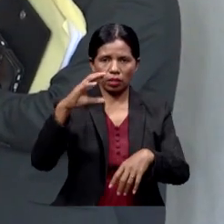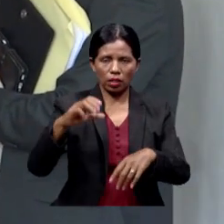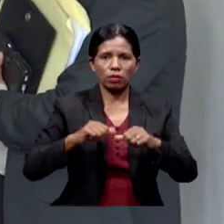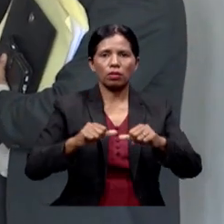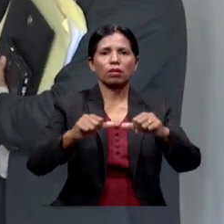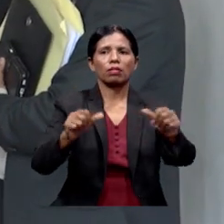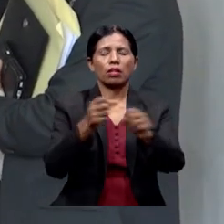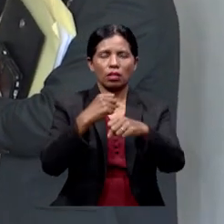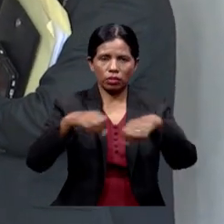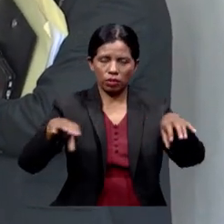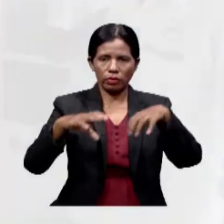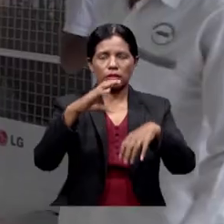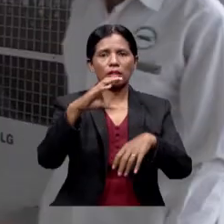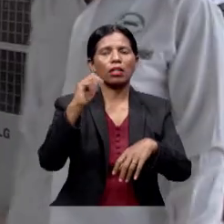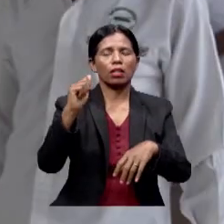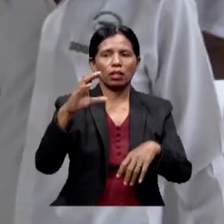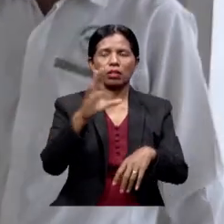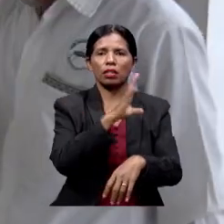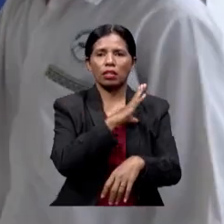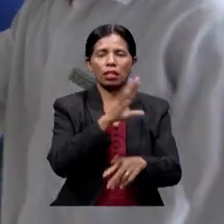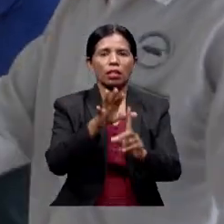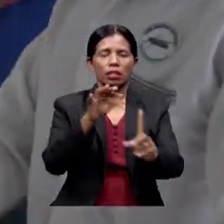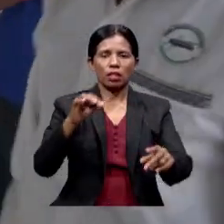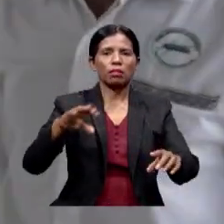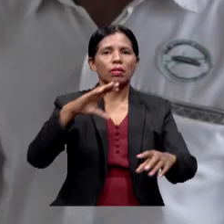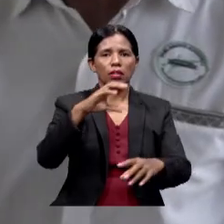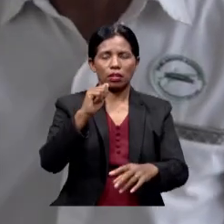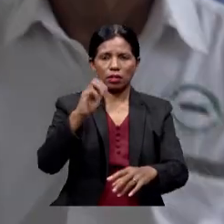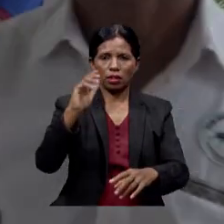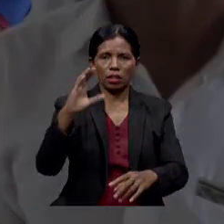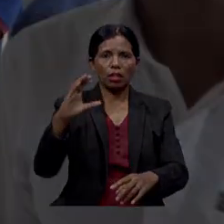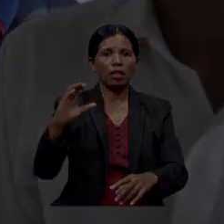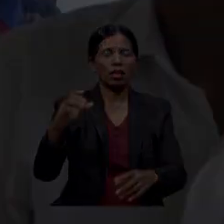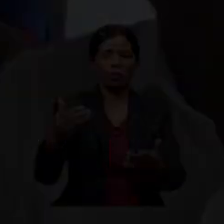kak hodi hein ilisaun ba komisaru fong. David Gonçalves, Dulce da Costa, GMN.